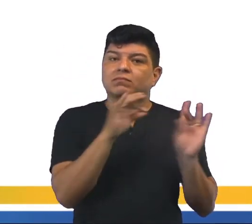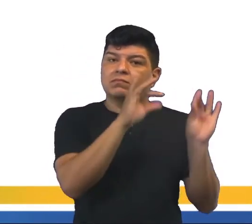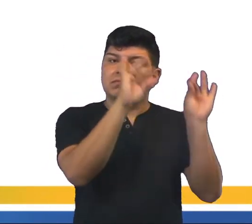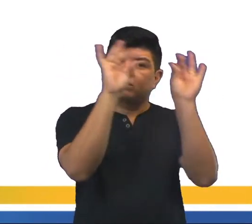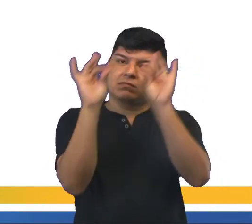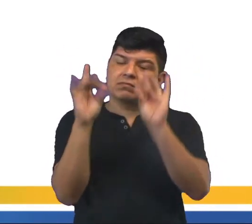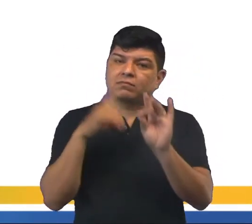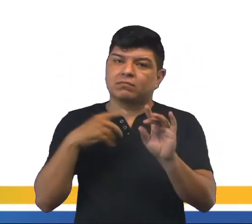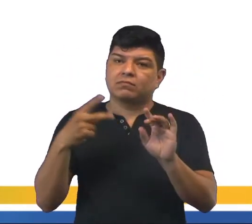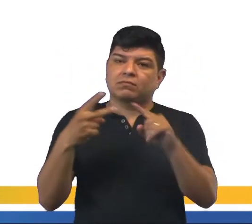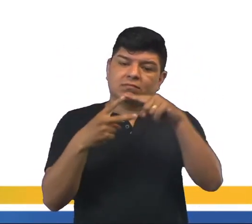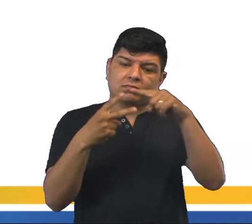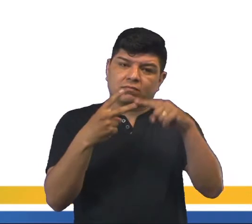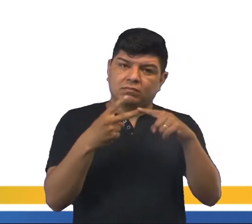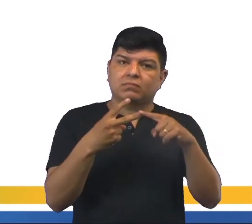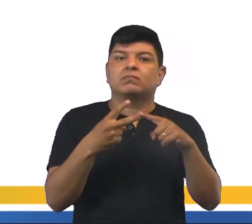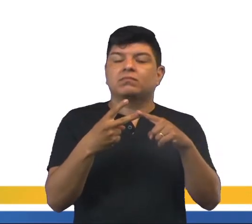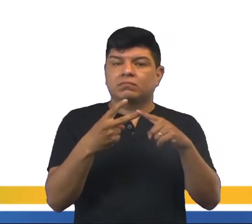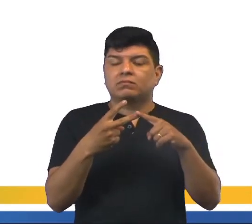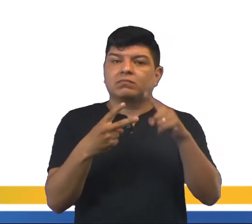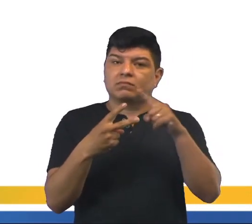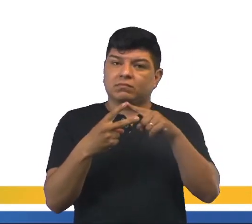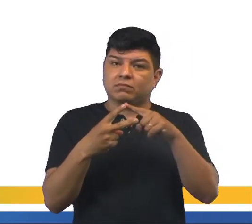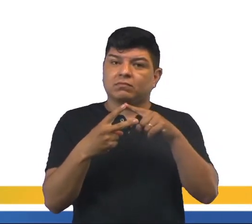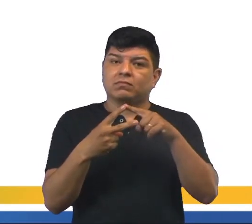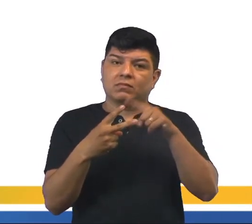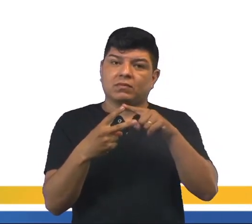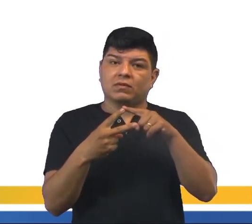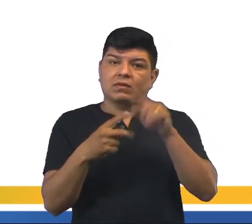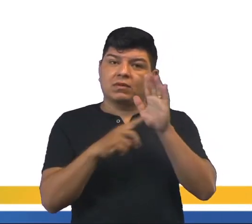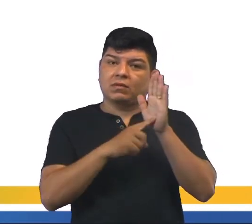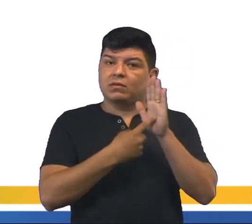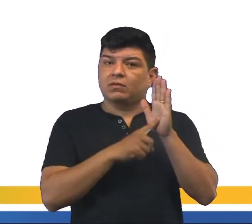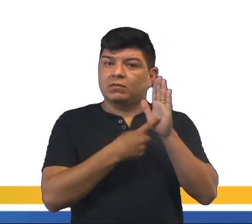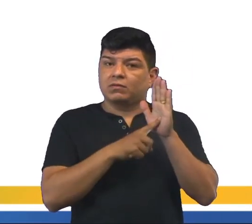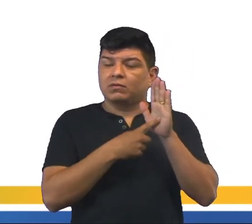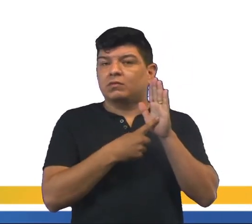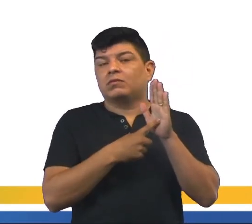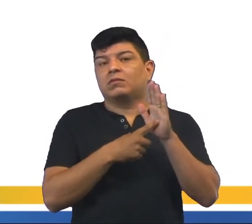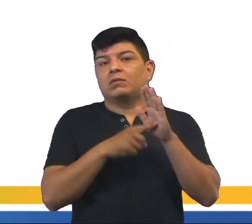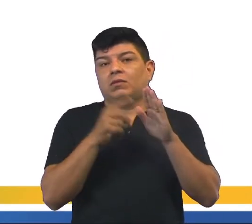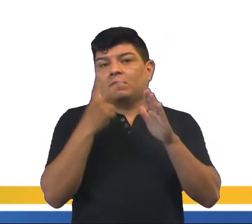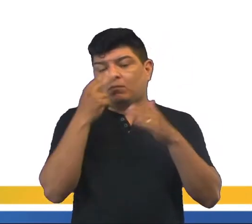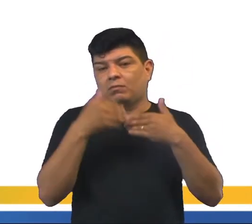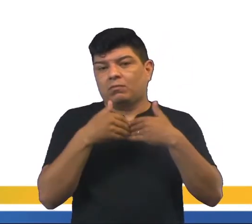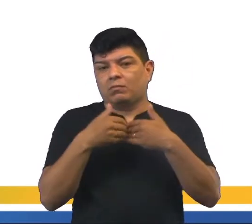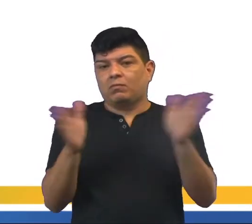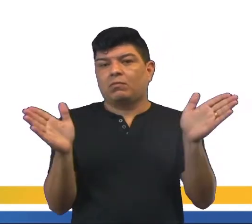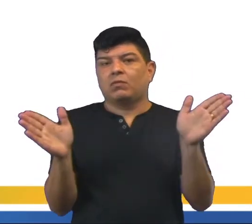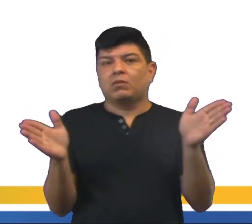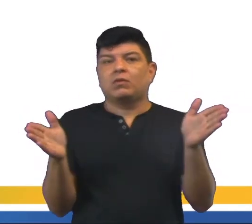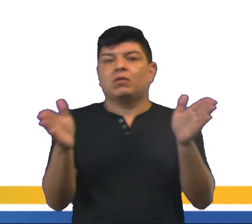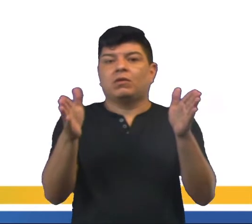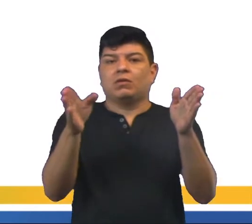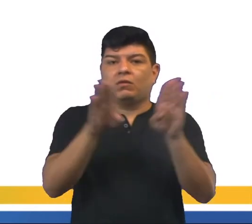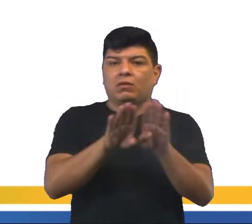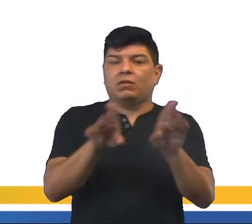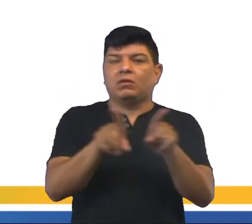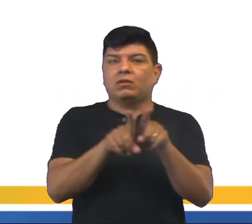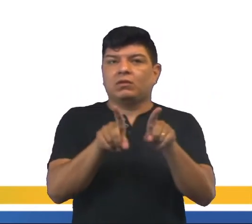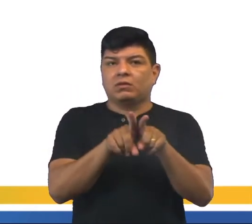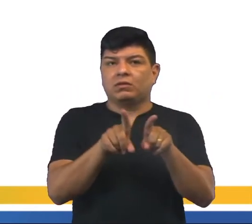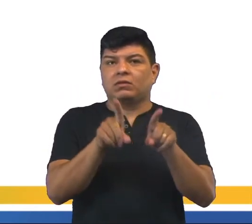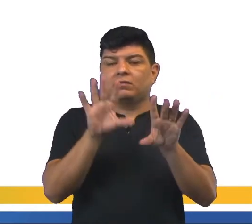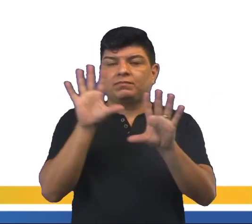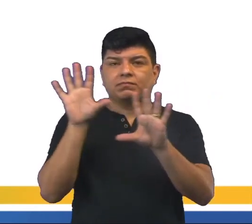seja, nós temos dois pontos que eles, na verdade, é um ponto só. Mas eles têm a abertura e o fechamento, né, que é